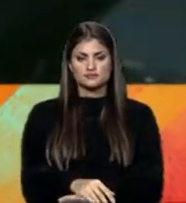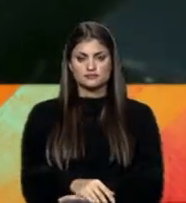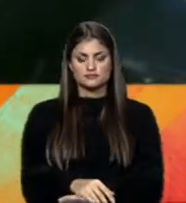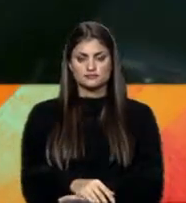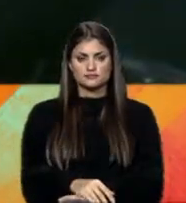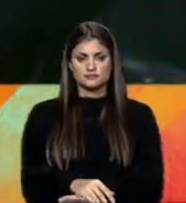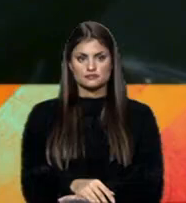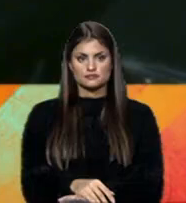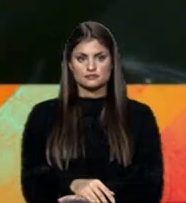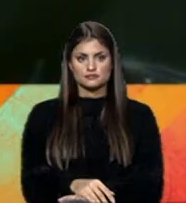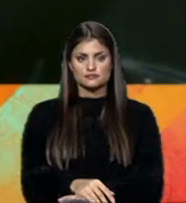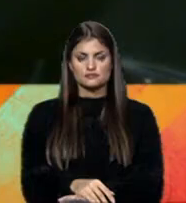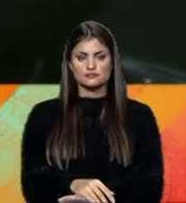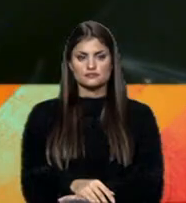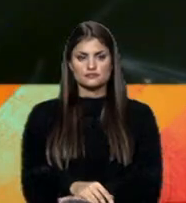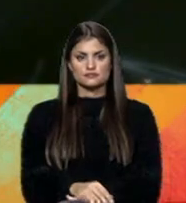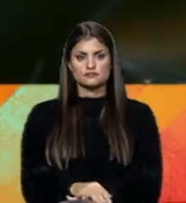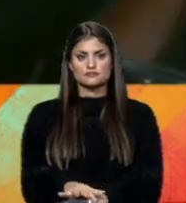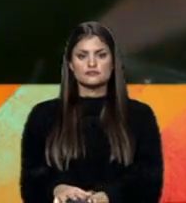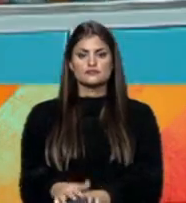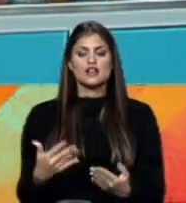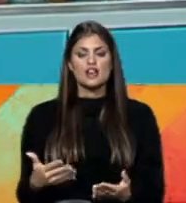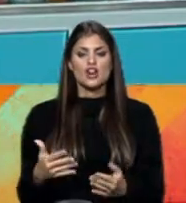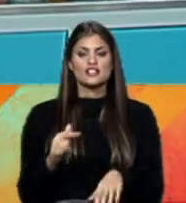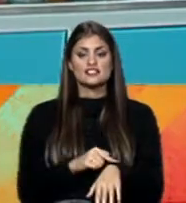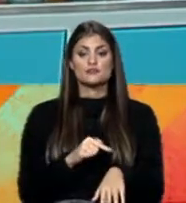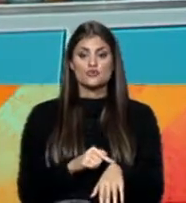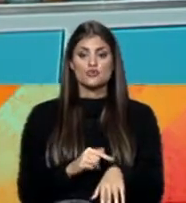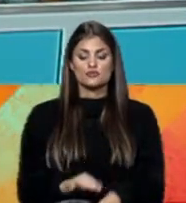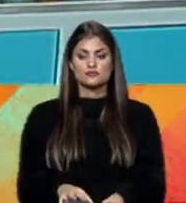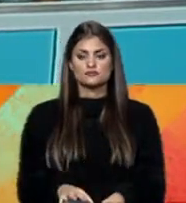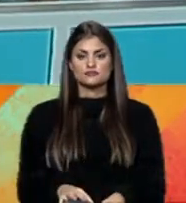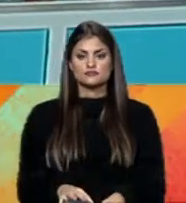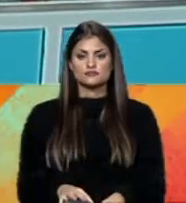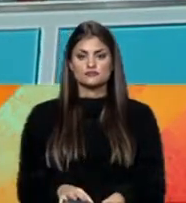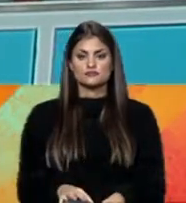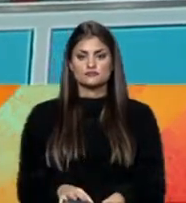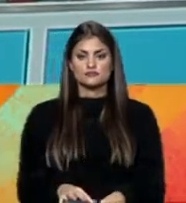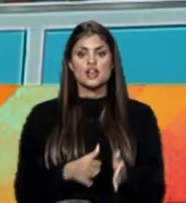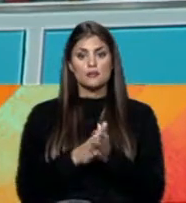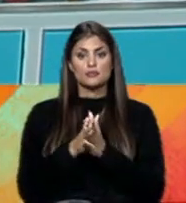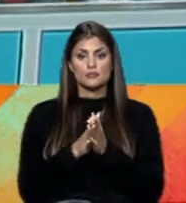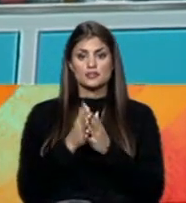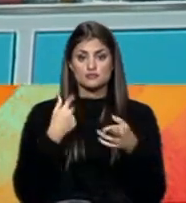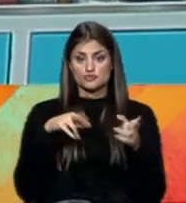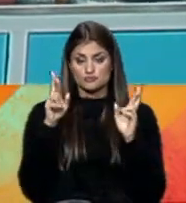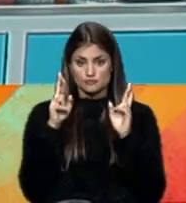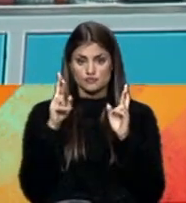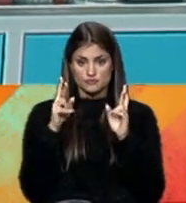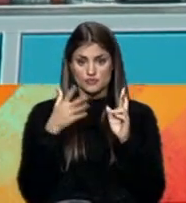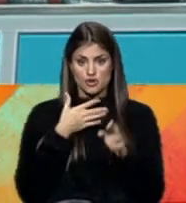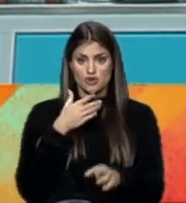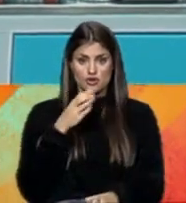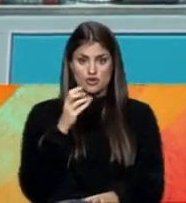E é só uma questão agora de tempo, que é uma coisa. Olha, que... Olha, aproveitamos para desejar as melhoras à dona Dolores Aveiro, que teve